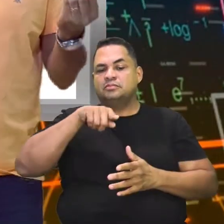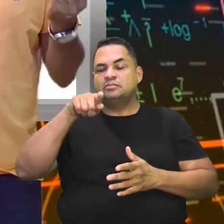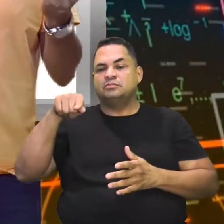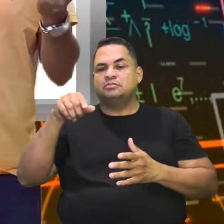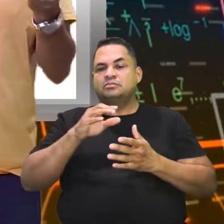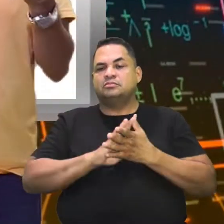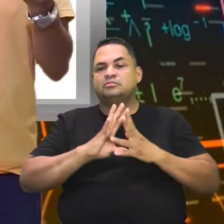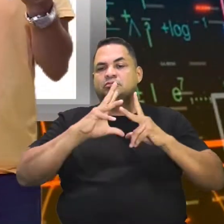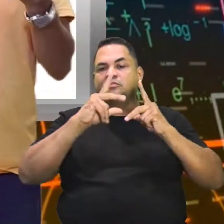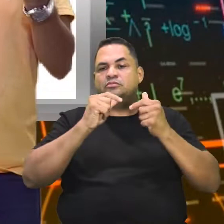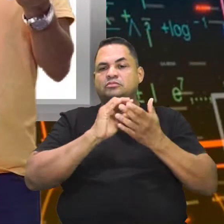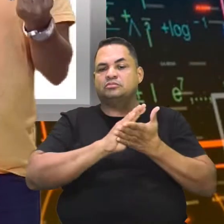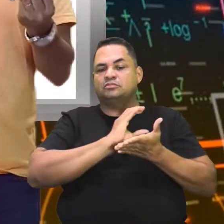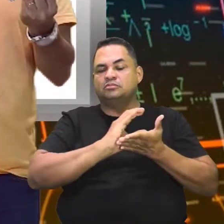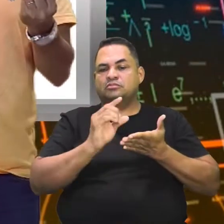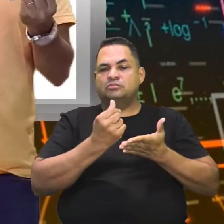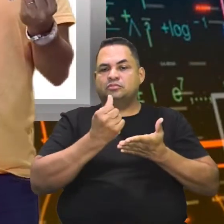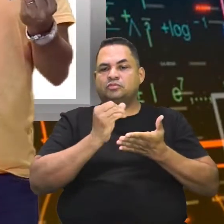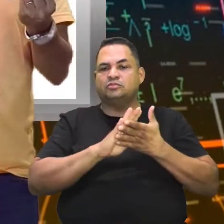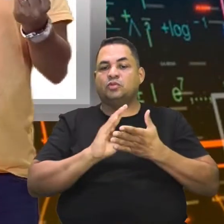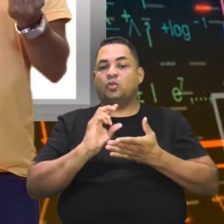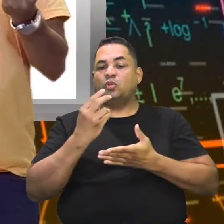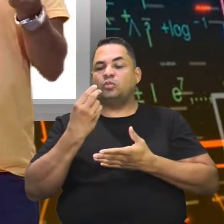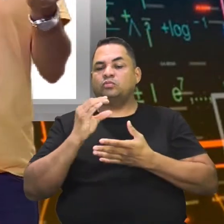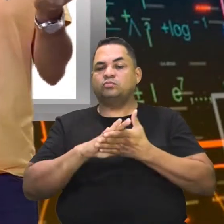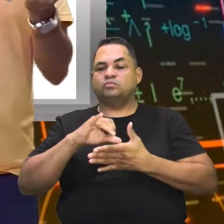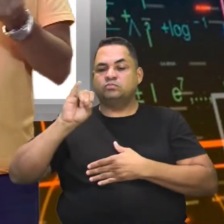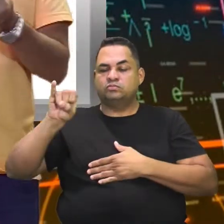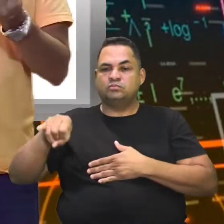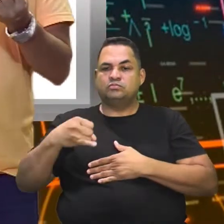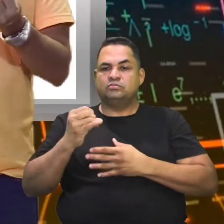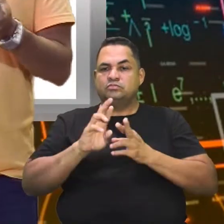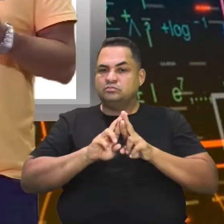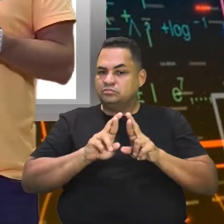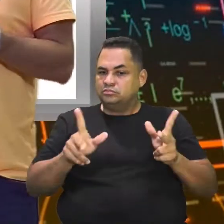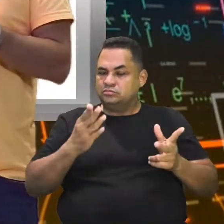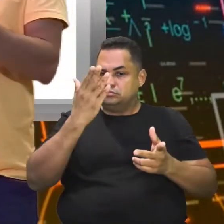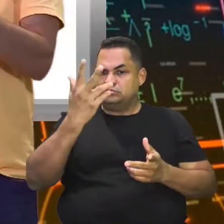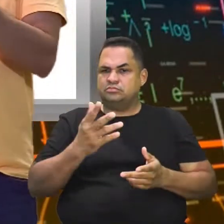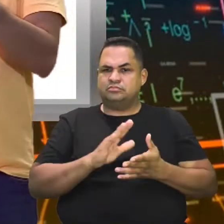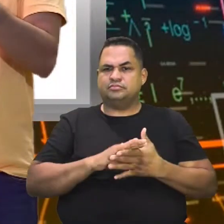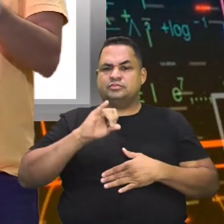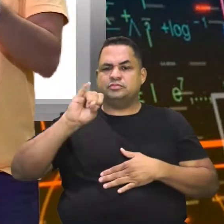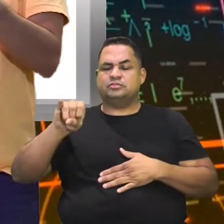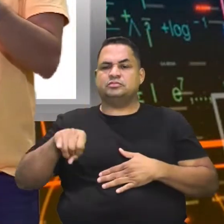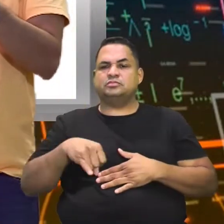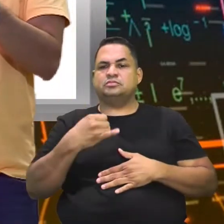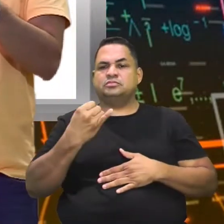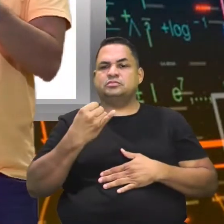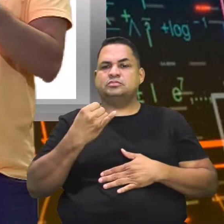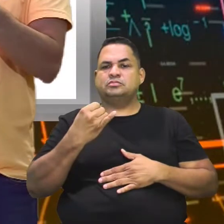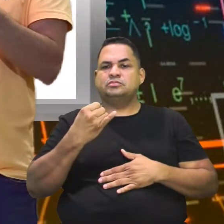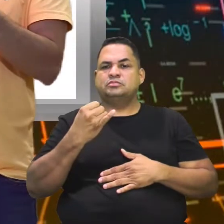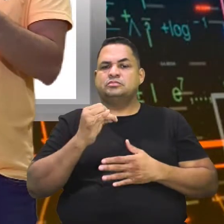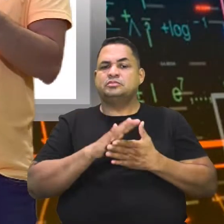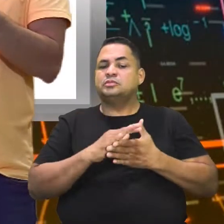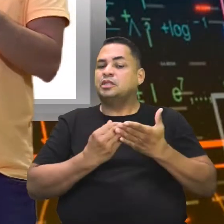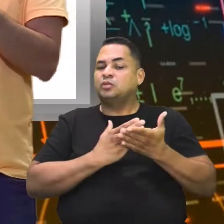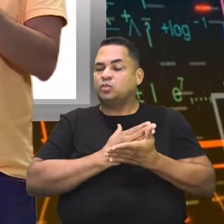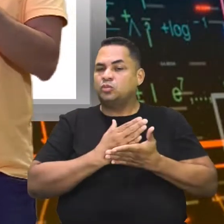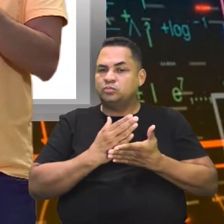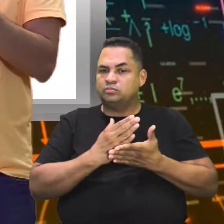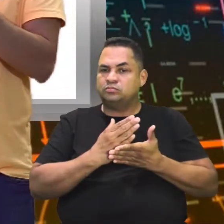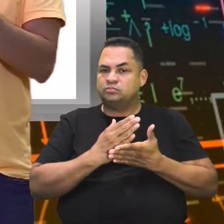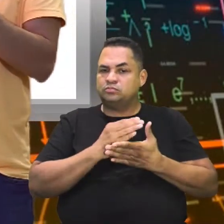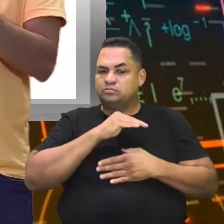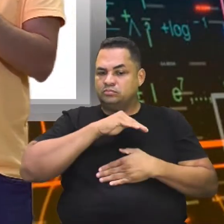montante ou do juros. Você viu que foi diferente, né? Nos juros veio lá do zero, na origem. Na origem, verdade.